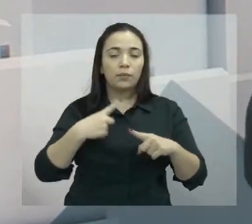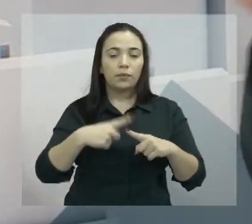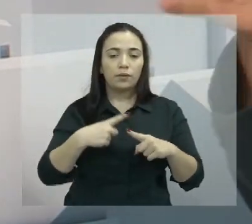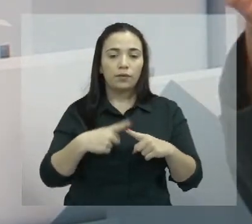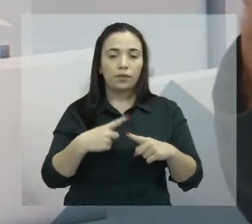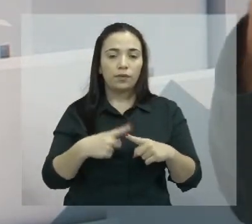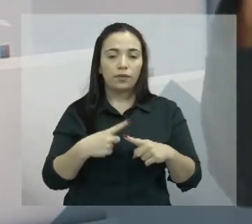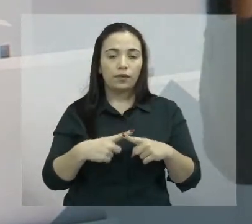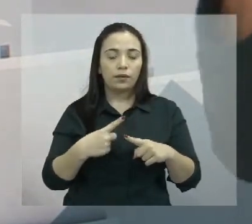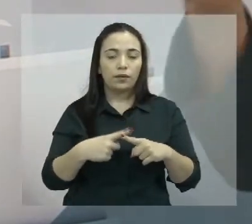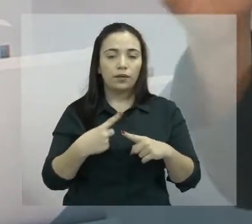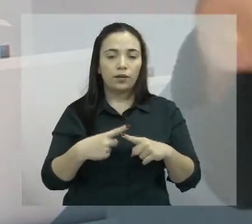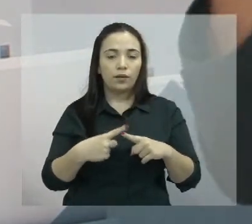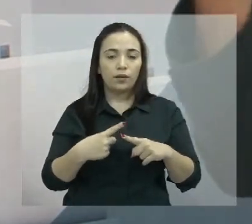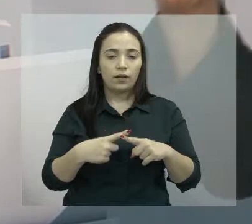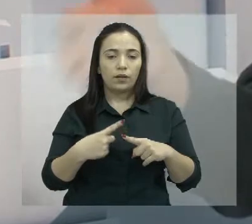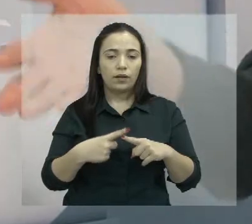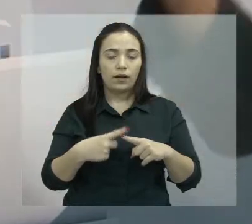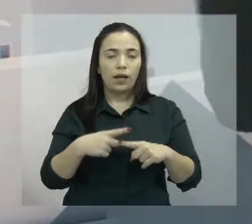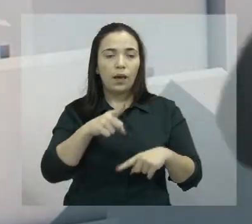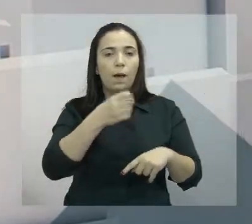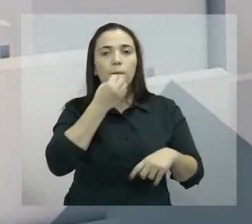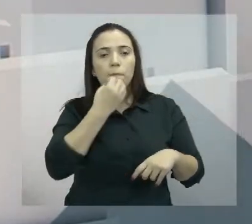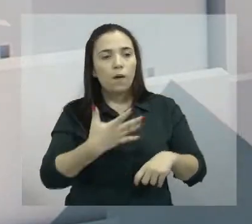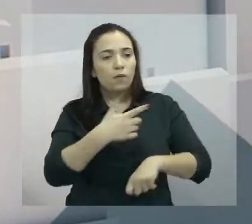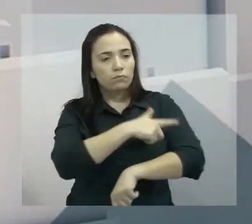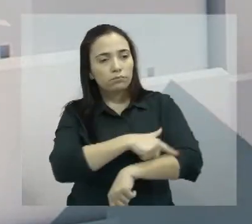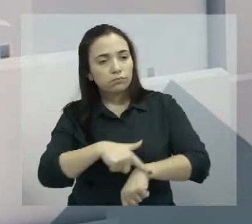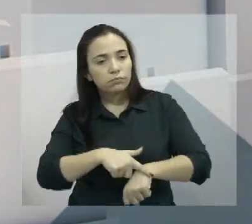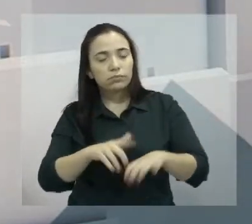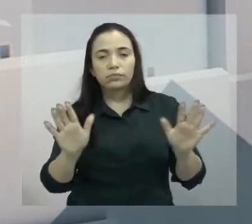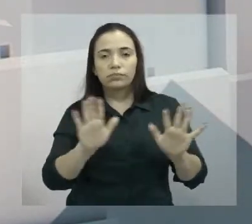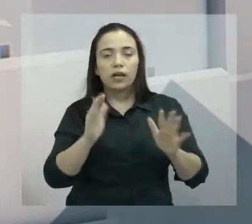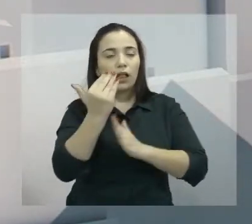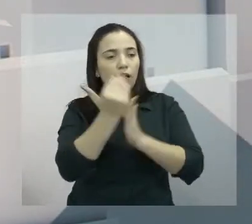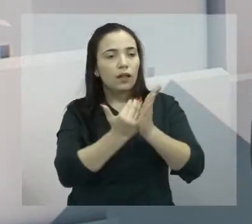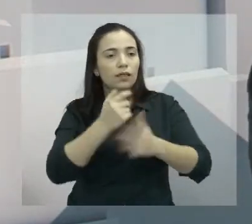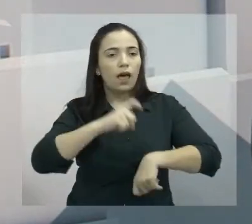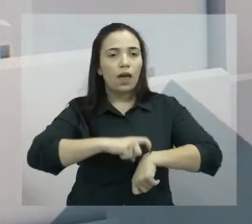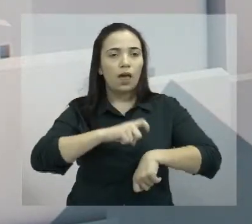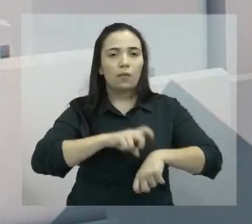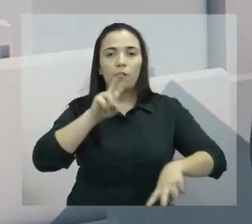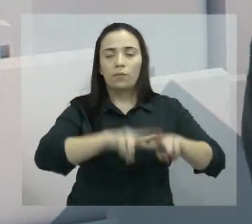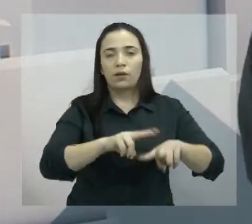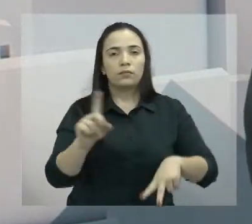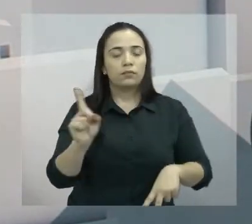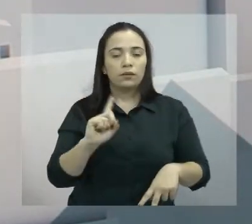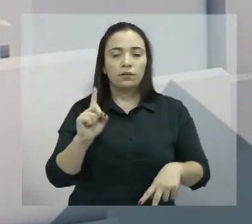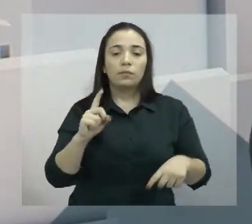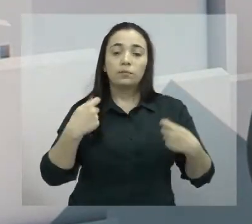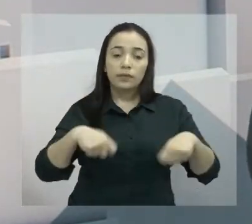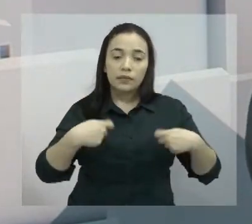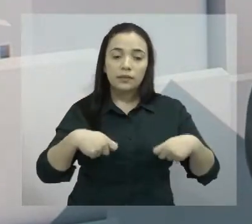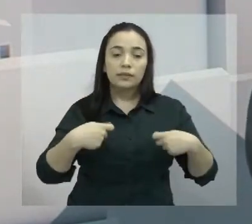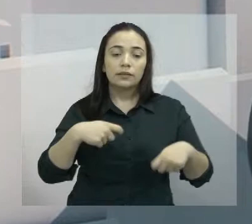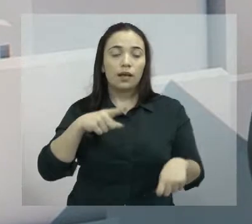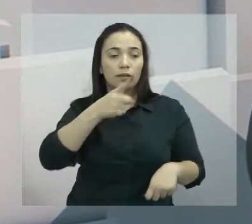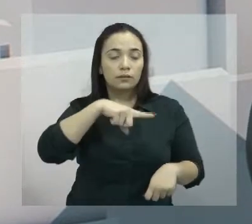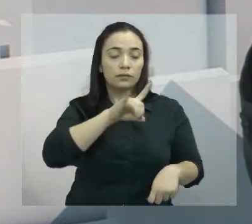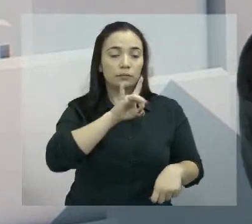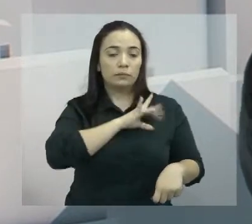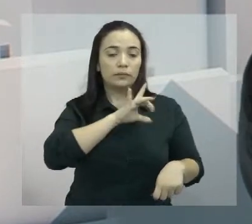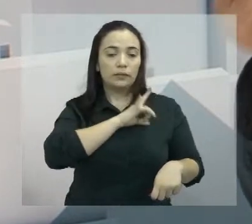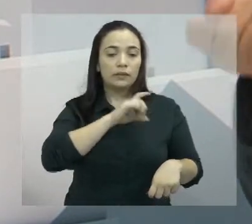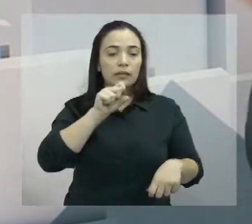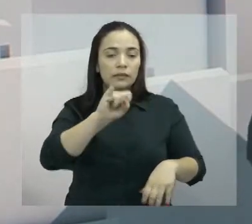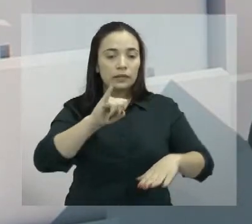né, de um bom comportamento ou ter a pena reduzida. Isso justamente para fazer com que o autor